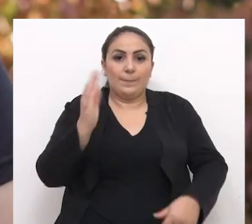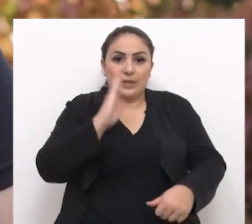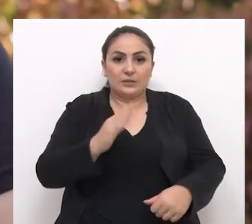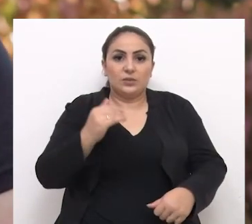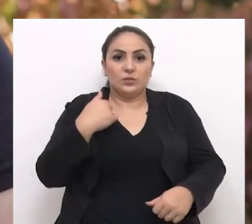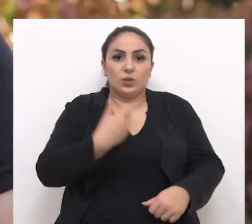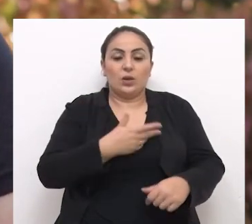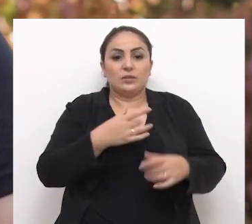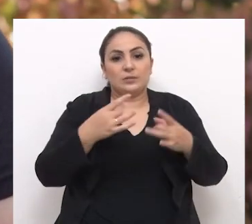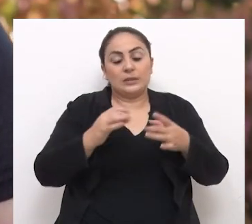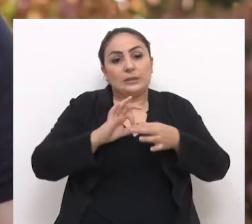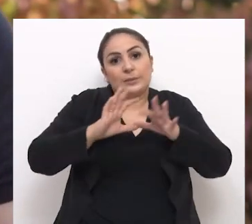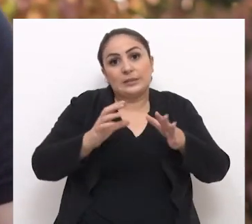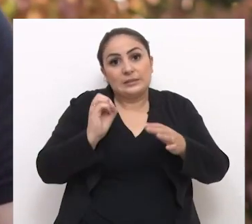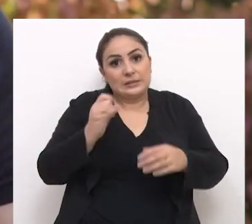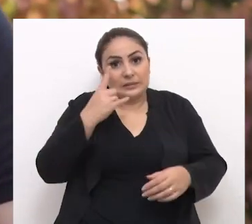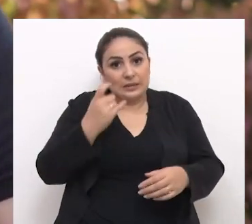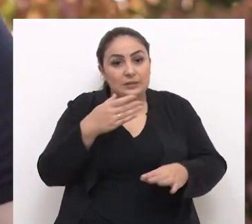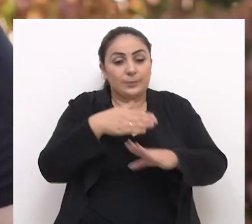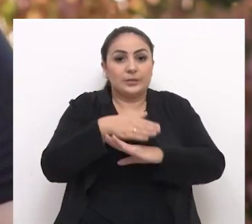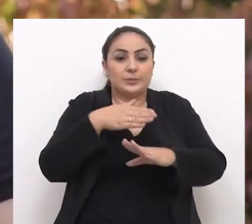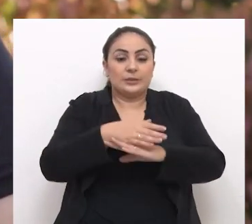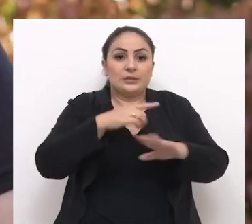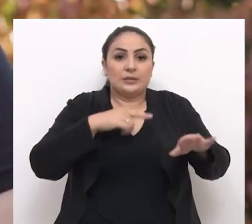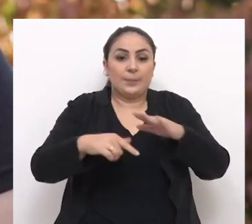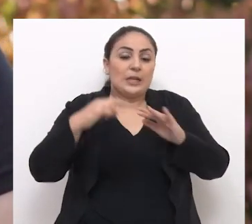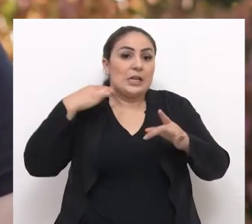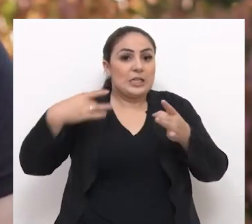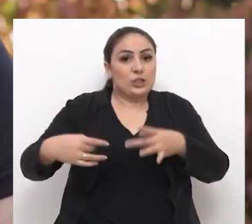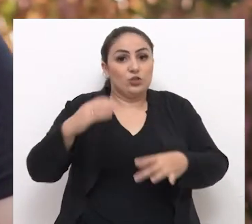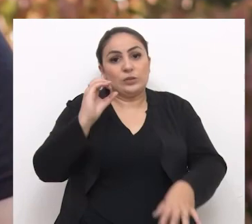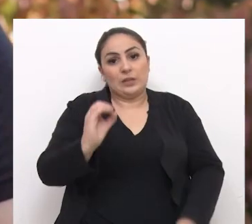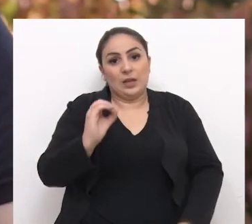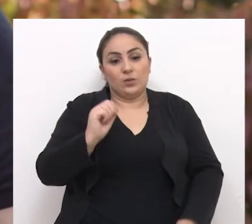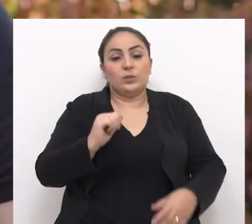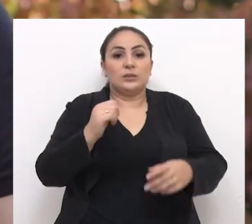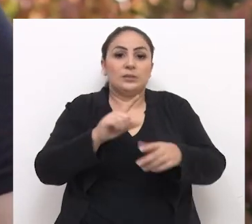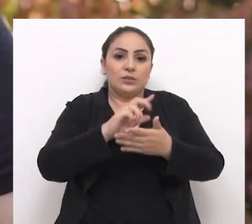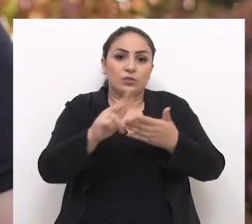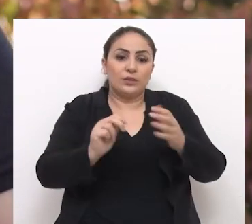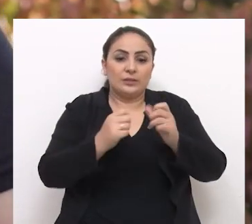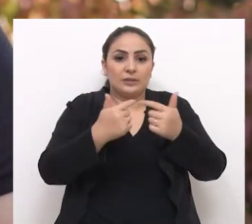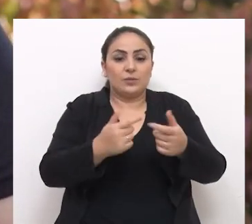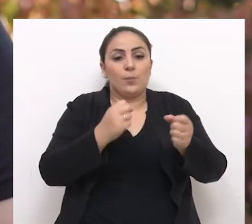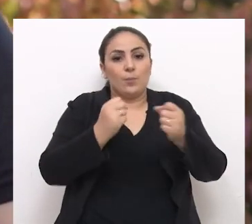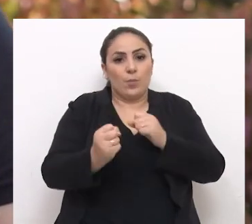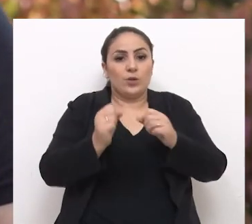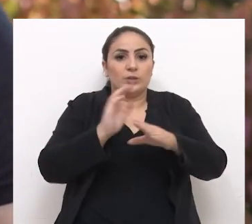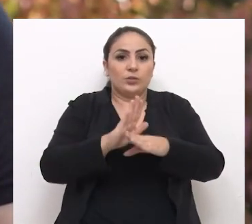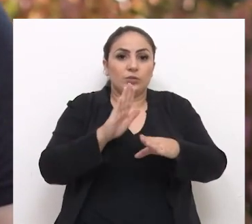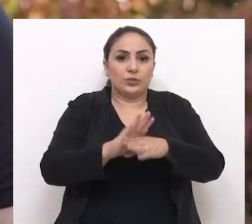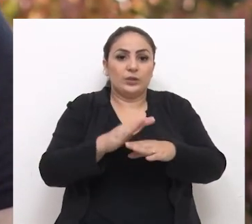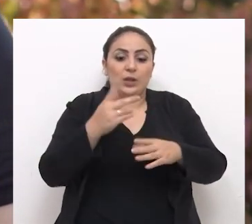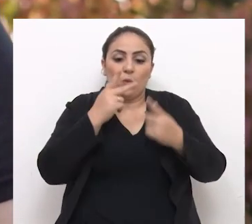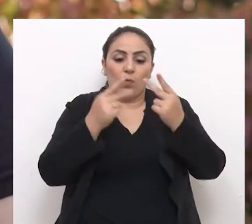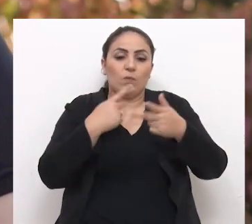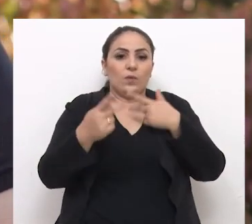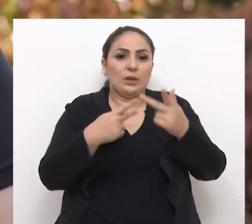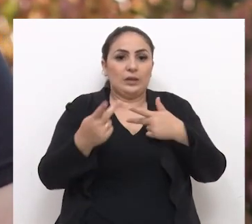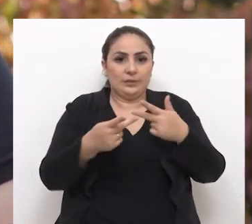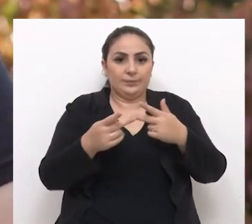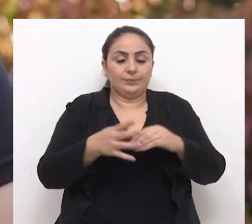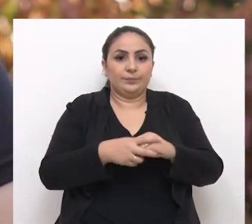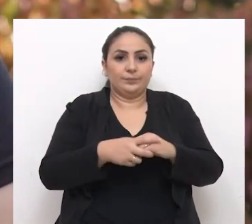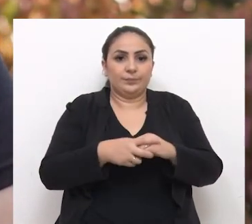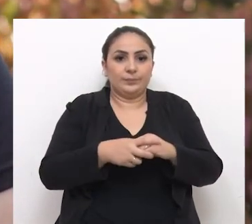Passo Fundo, eu me coloco à disposição para interessados que queiram participar da Semana Lixo Zero. Tem diversas ações que podem contribuir, então, como